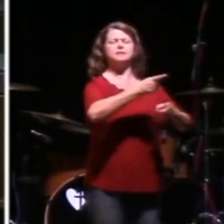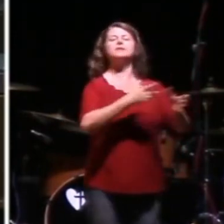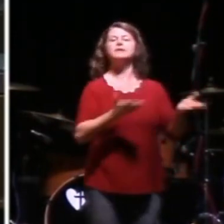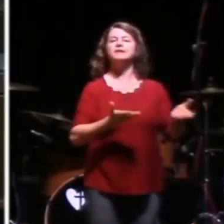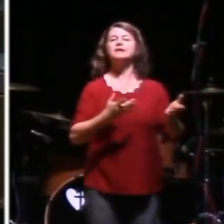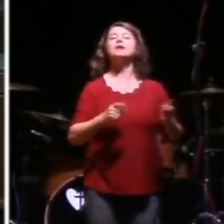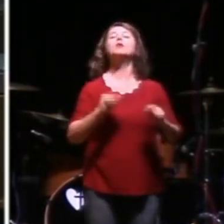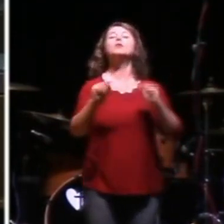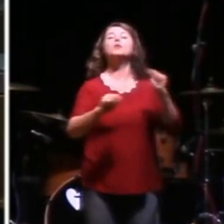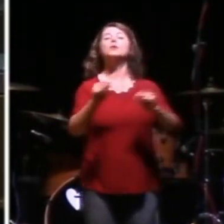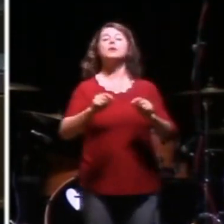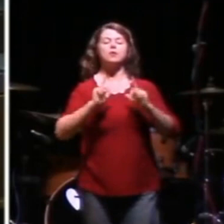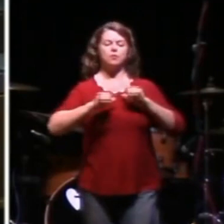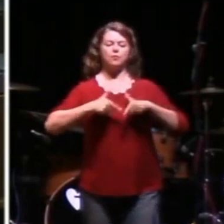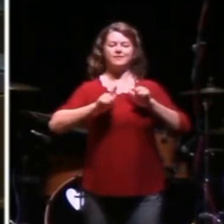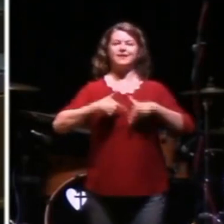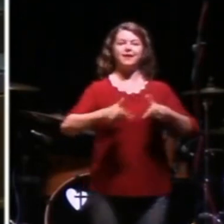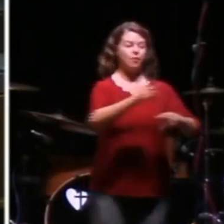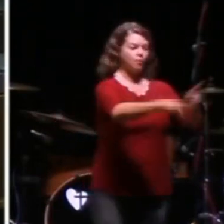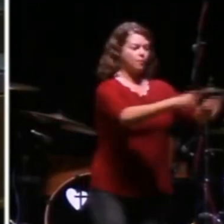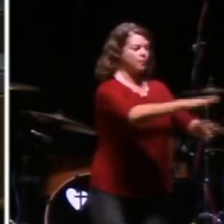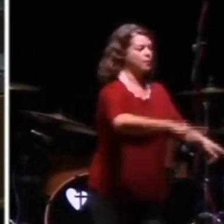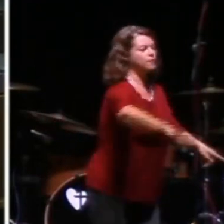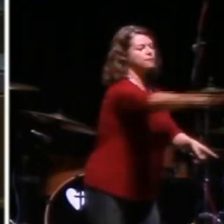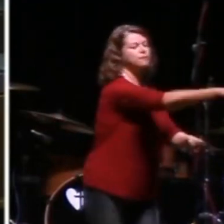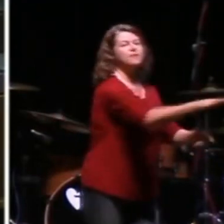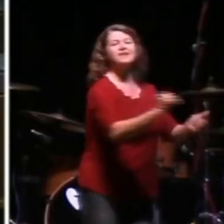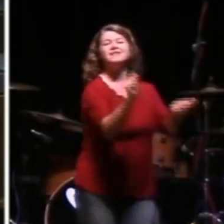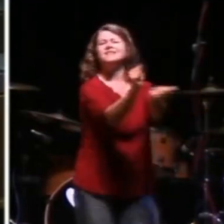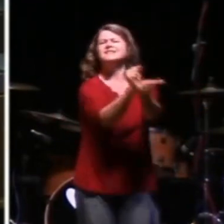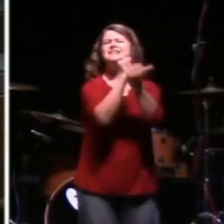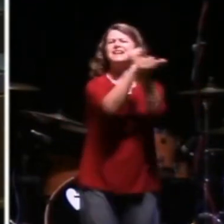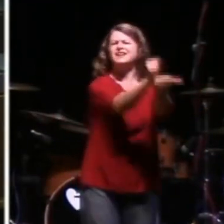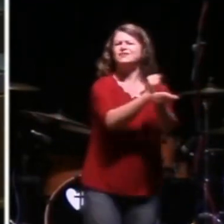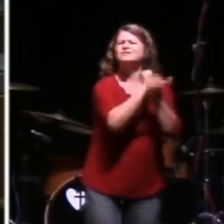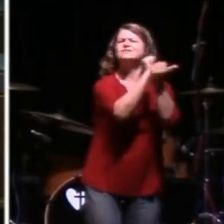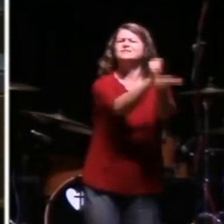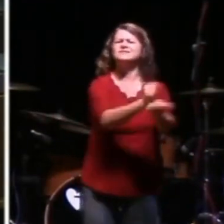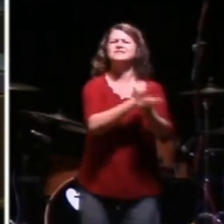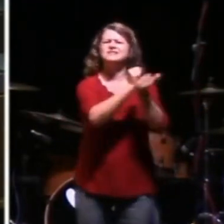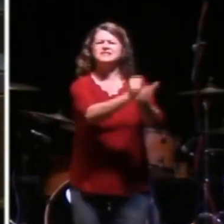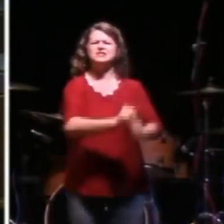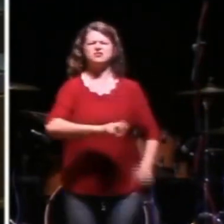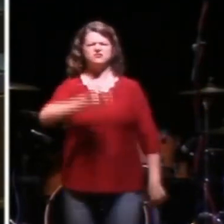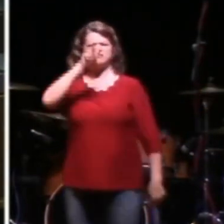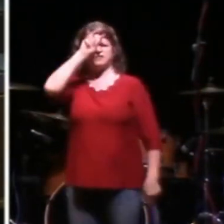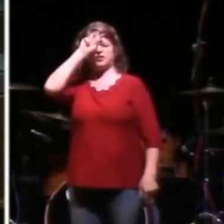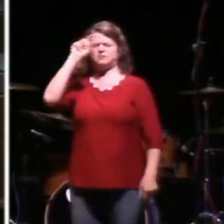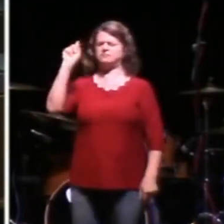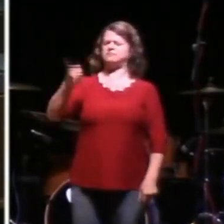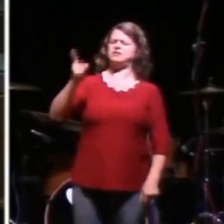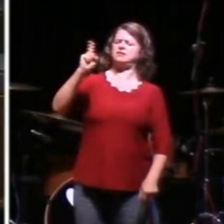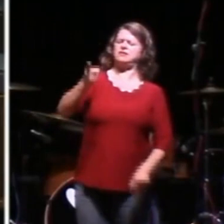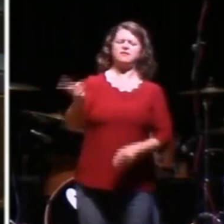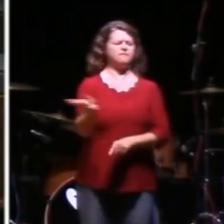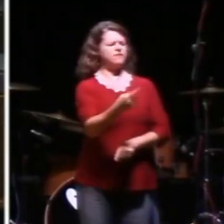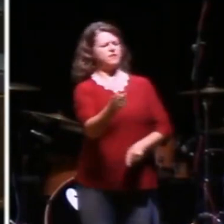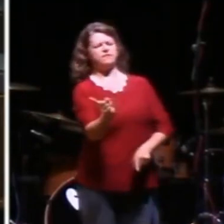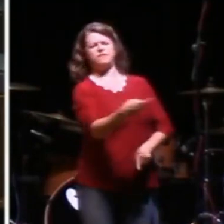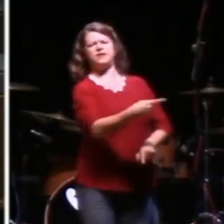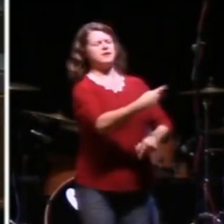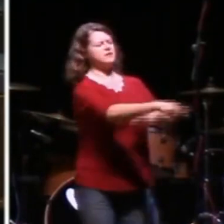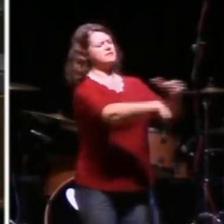de israel aprisionado com os seus escravos ele abusava e oprimia do povo de israel